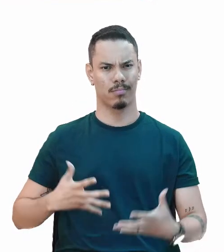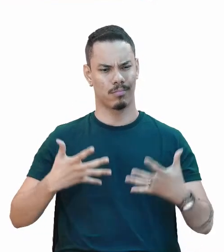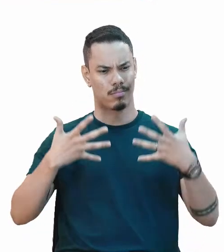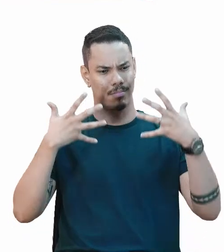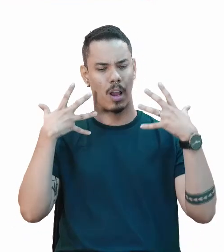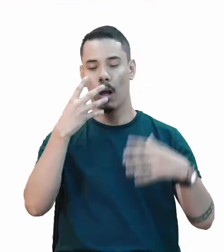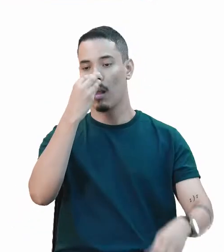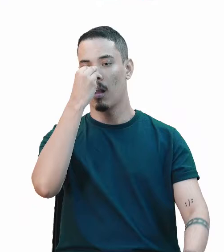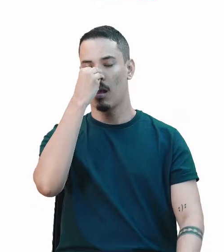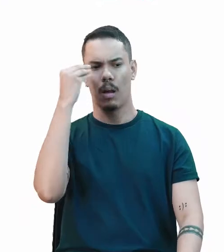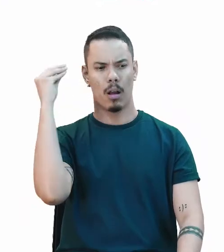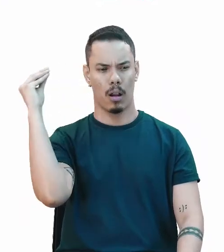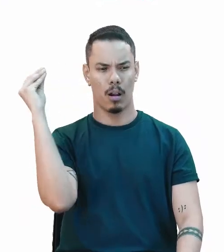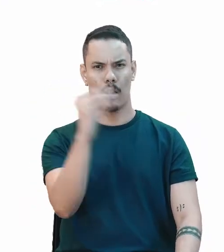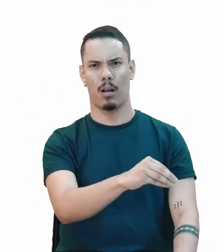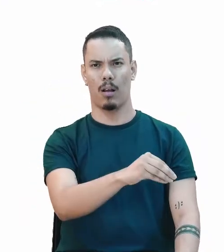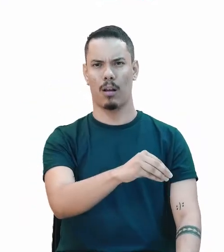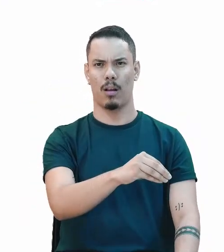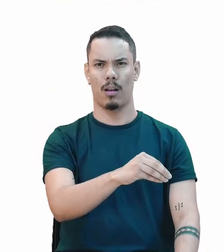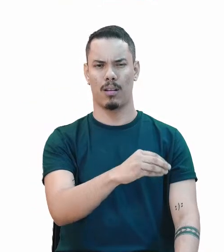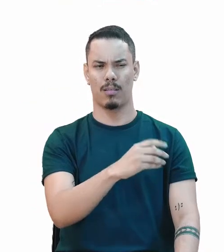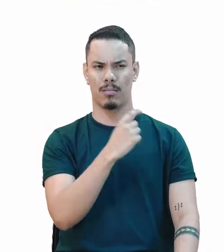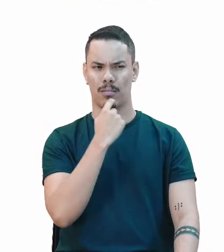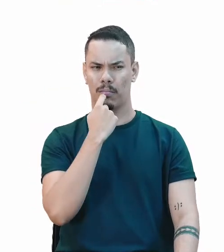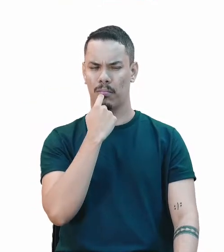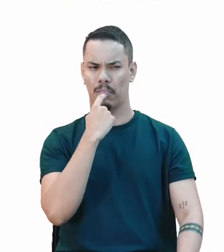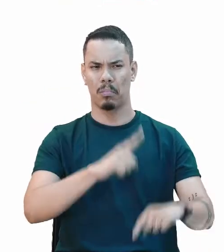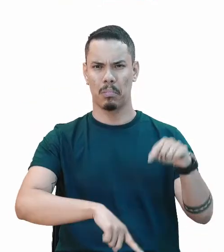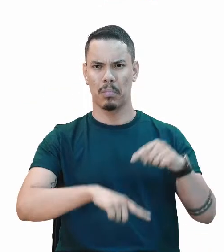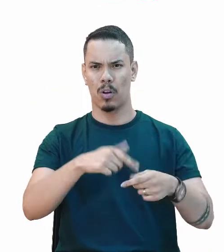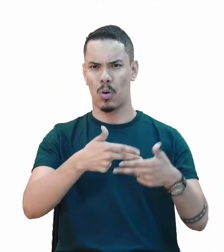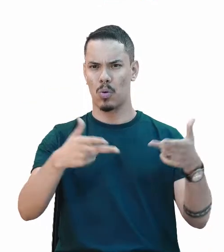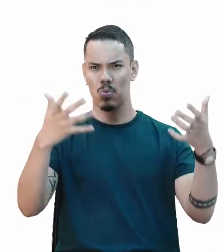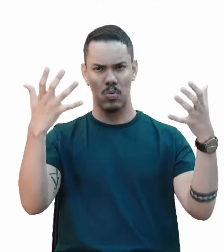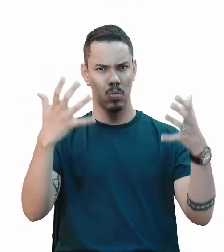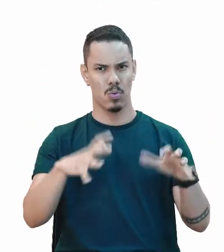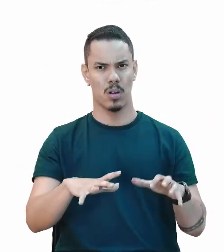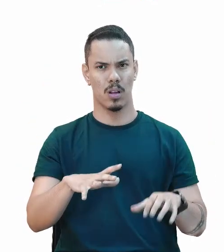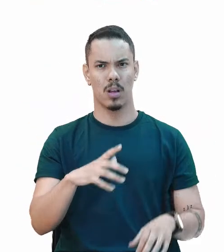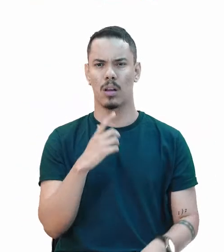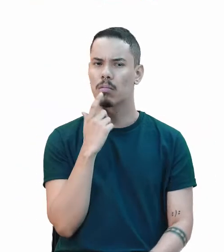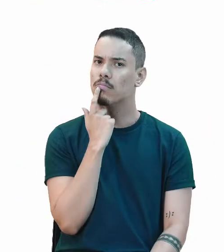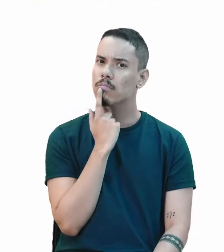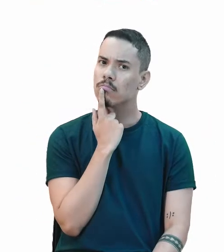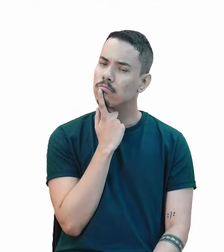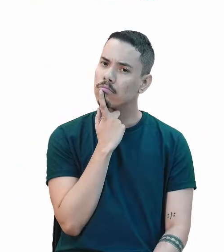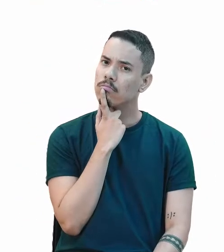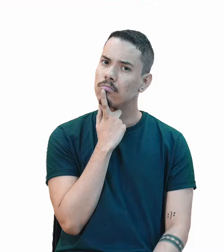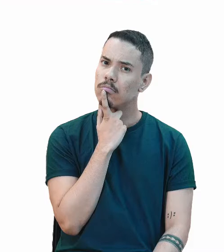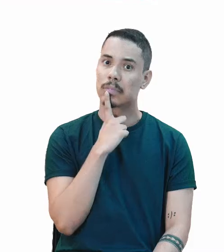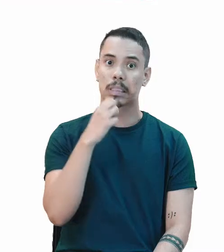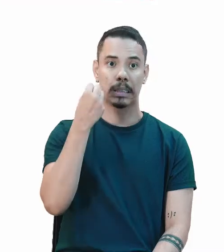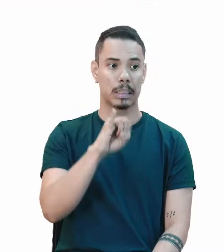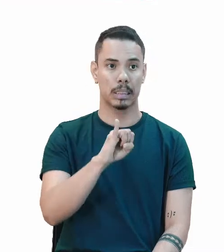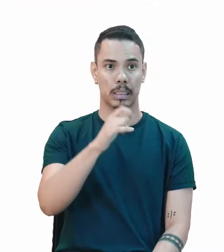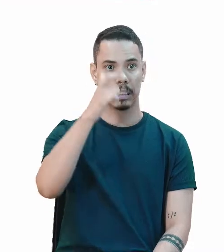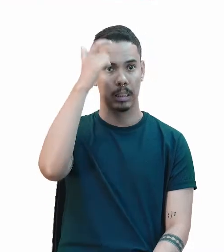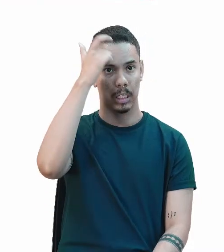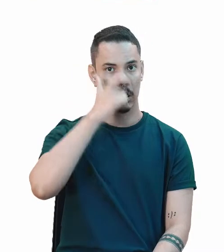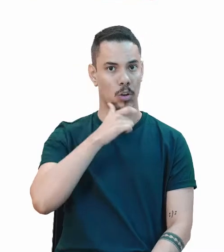desprezo do filósofo pelos bens materiais, ele teria comentado: se eu não fosse